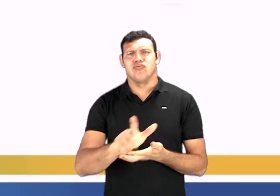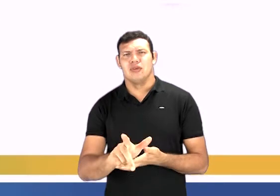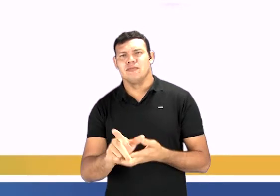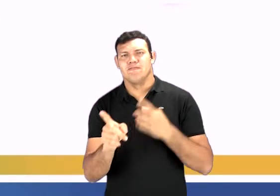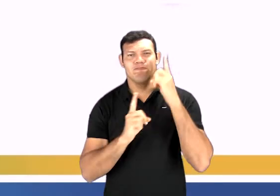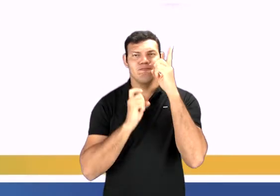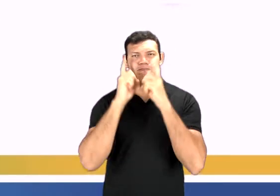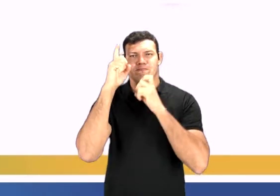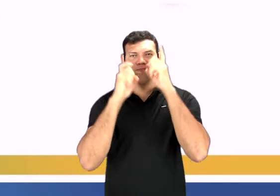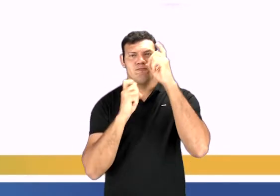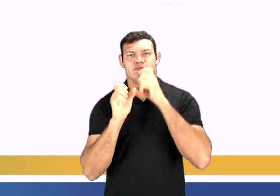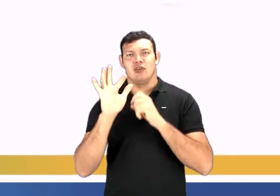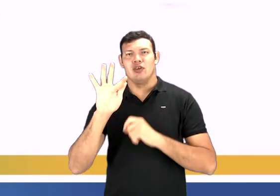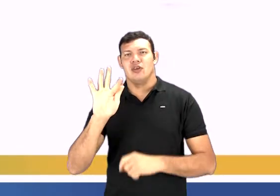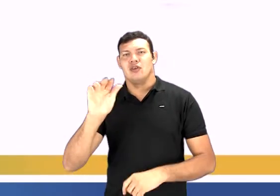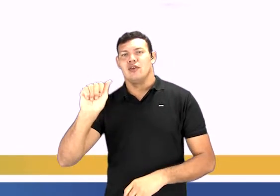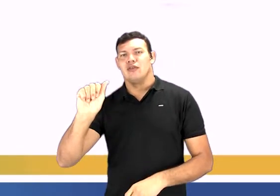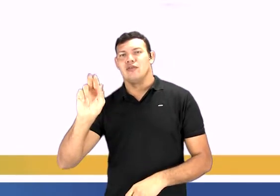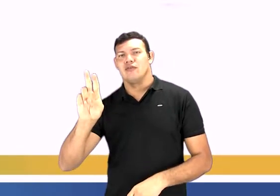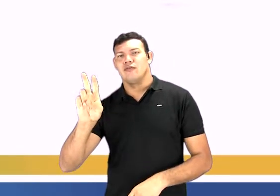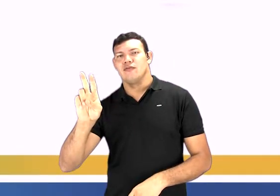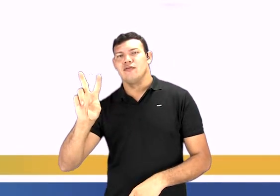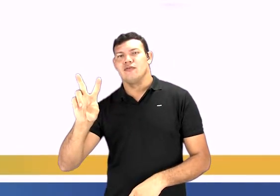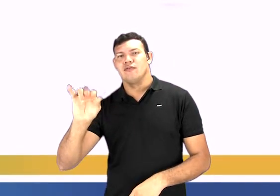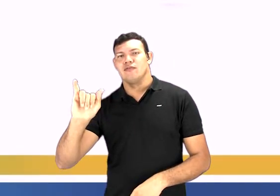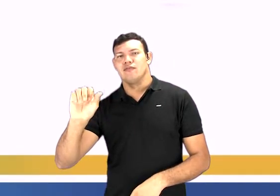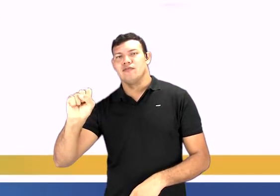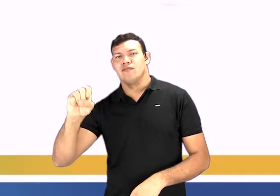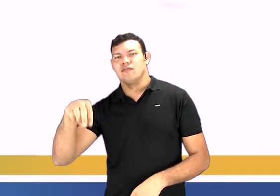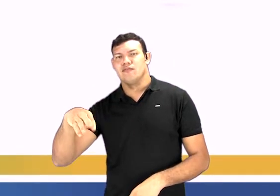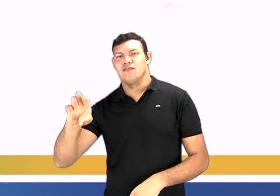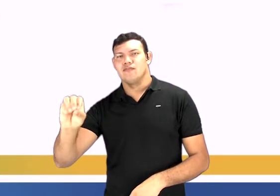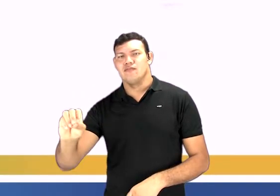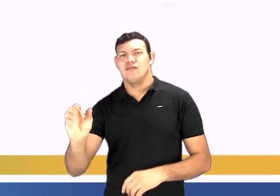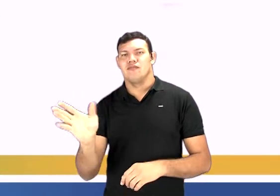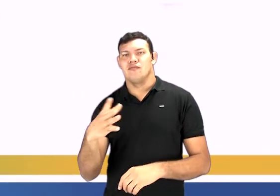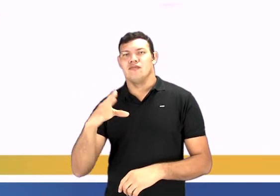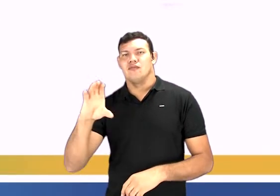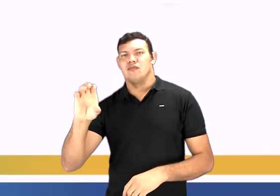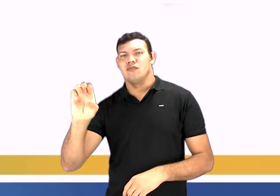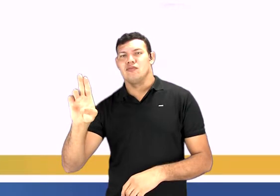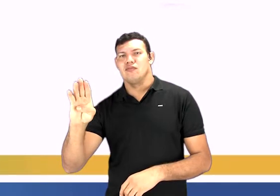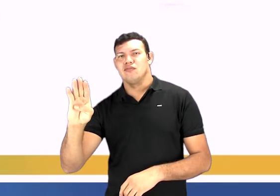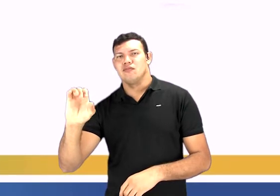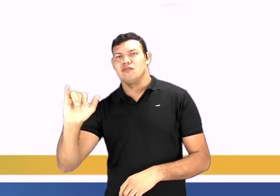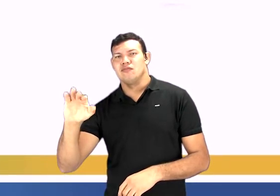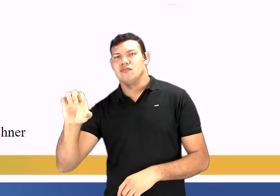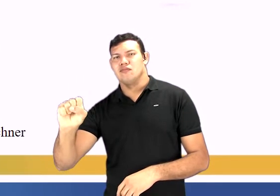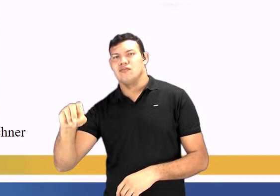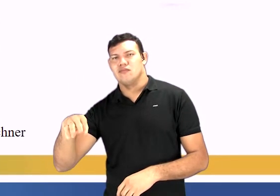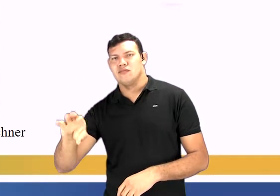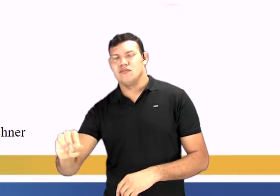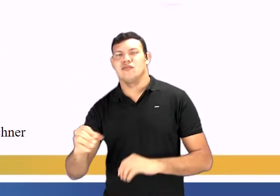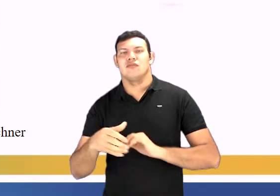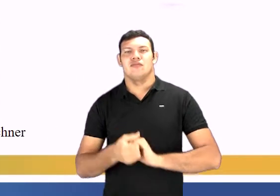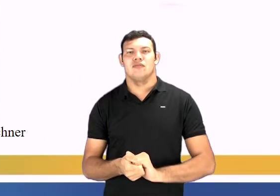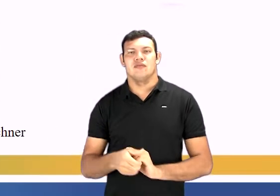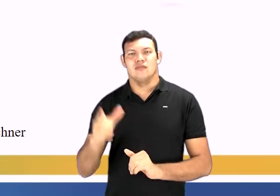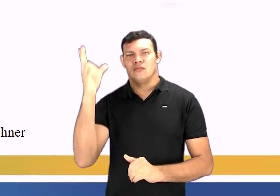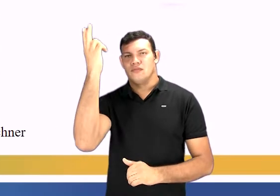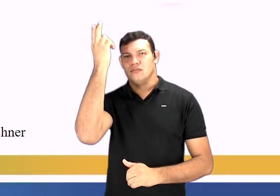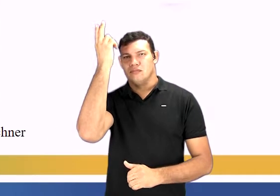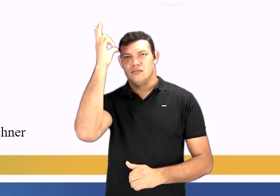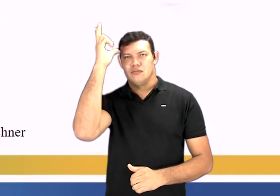expressionismo, fauvismo, cubismo, abstracionismo, futurismo, surrealismo e